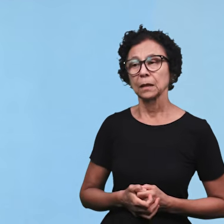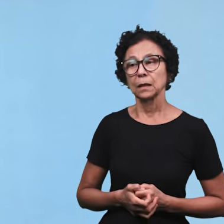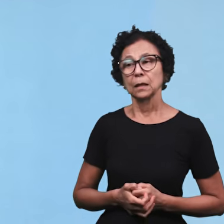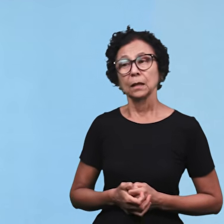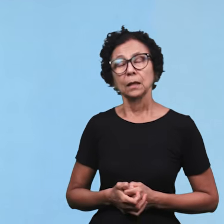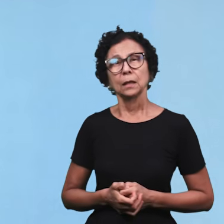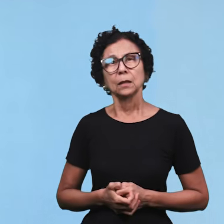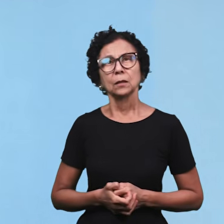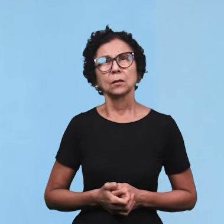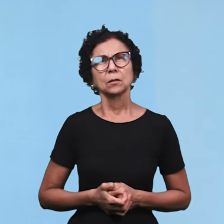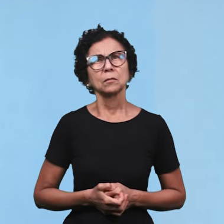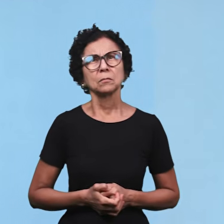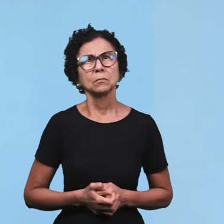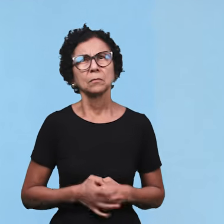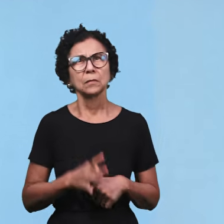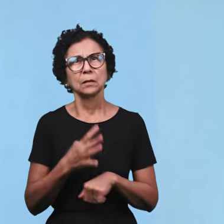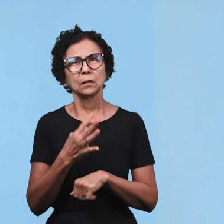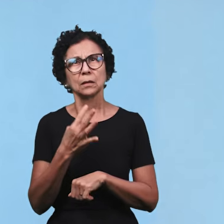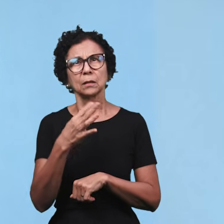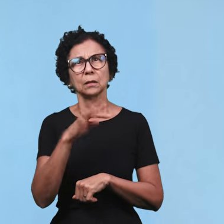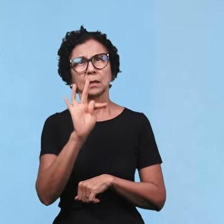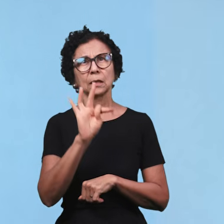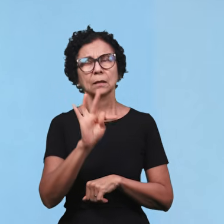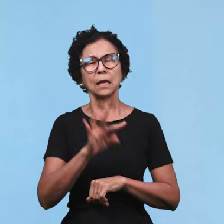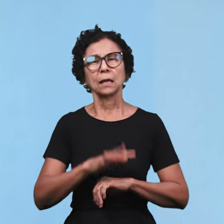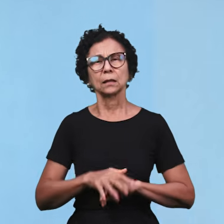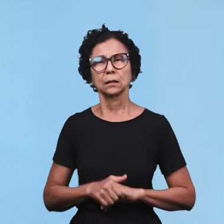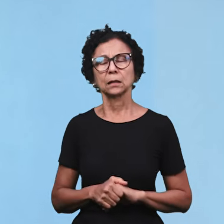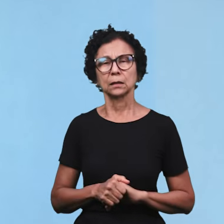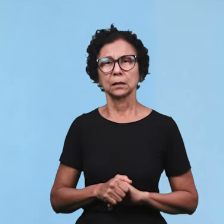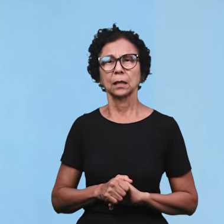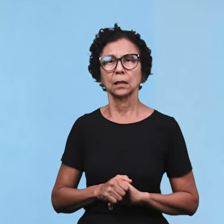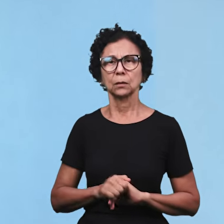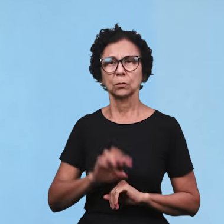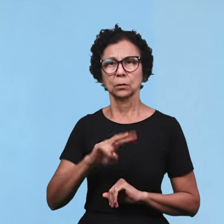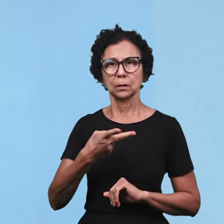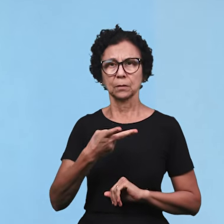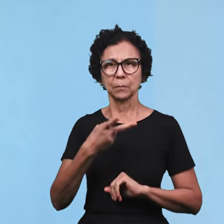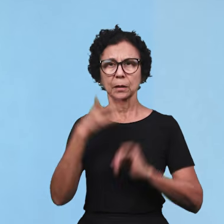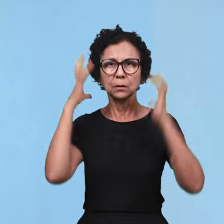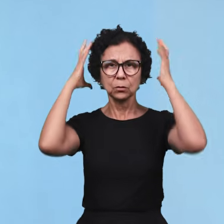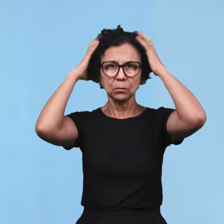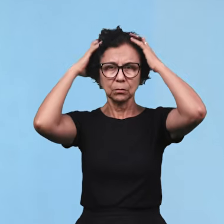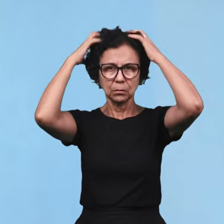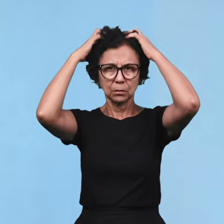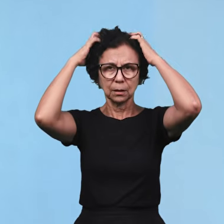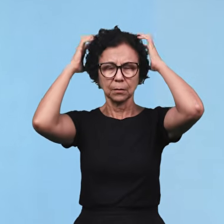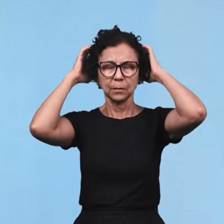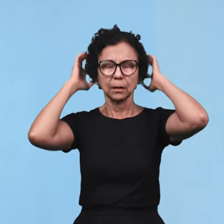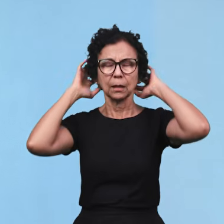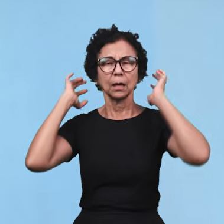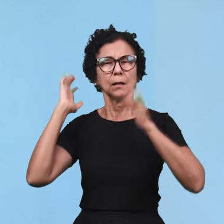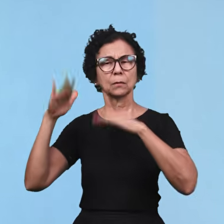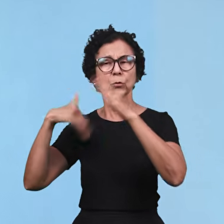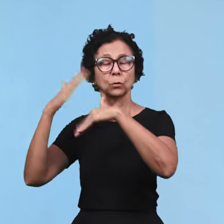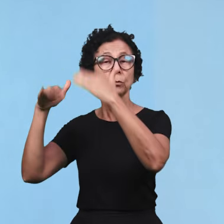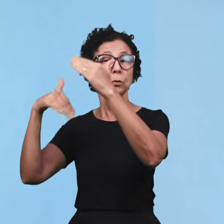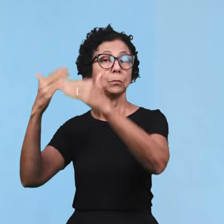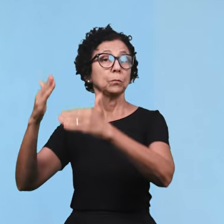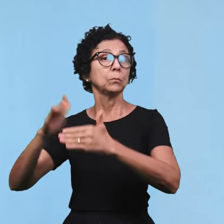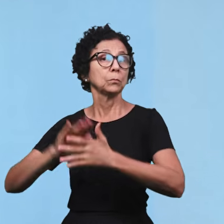anterior, não desacredito, o transplante capilar realmente avançou muito, embora esses pacientes já tenham sido submetidos a cirurgias